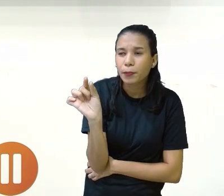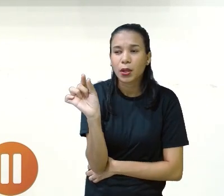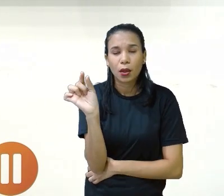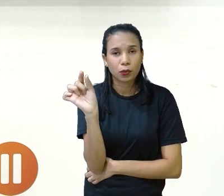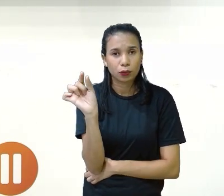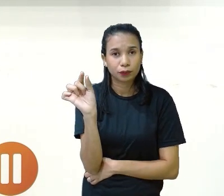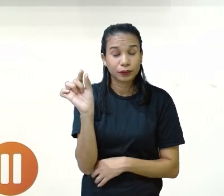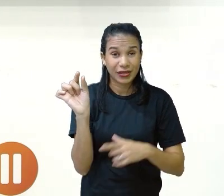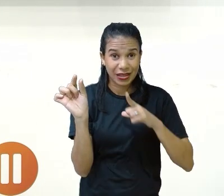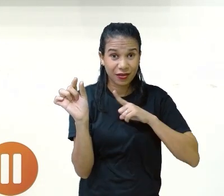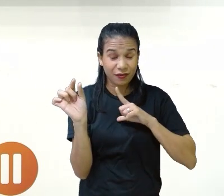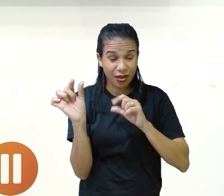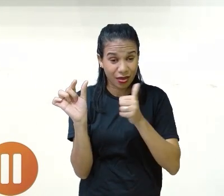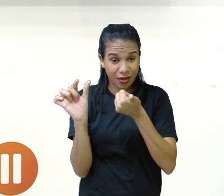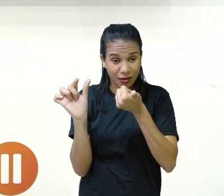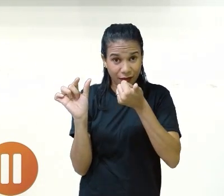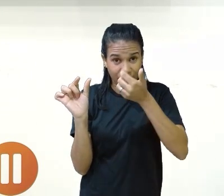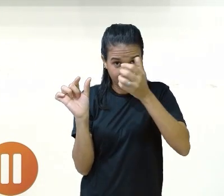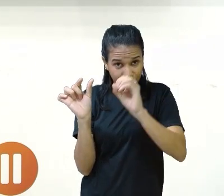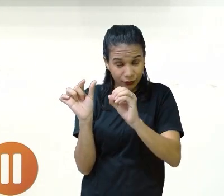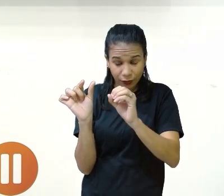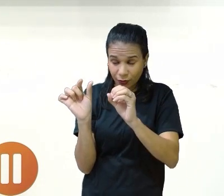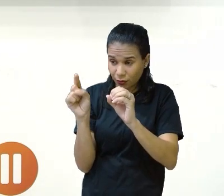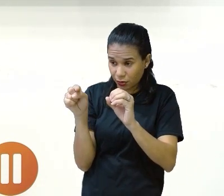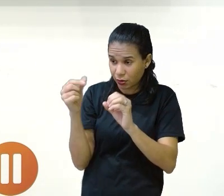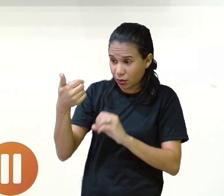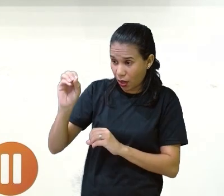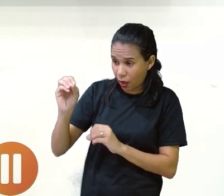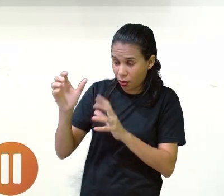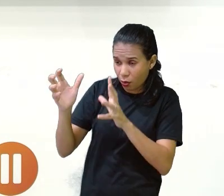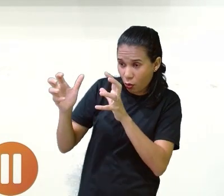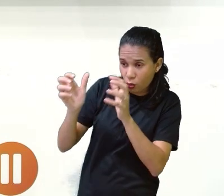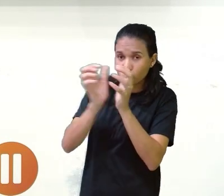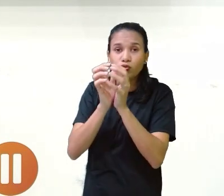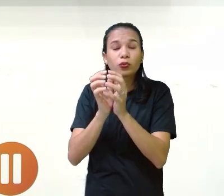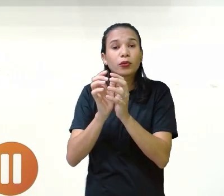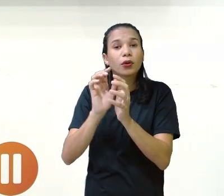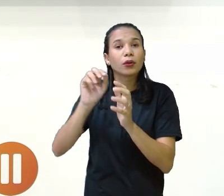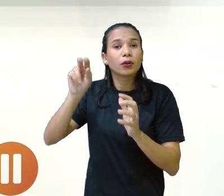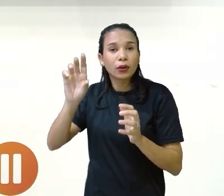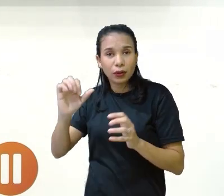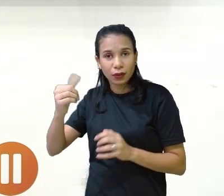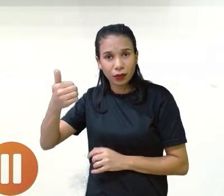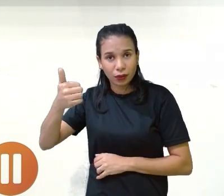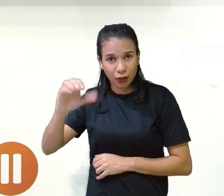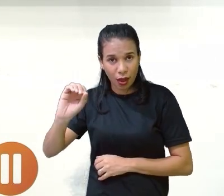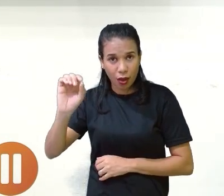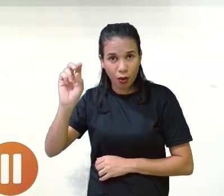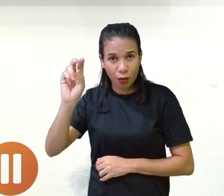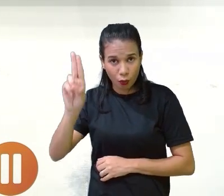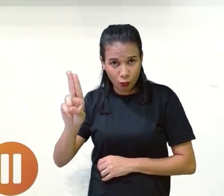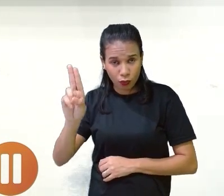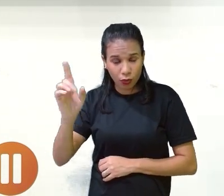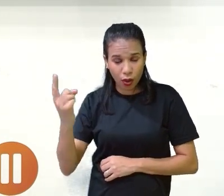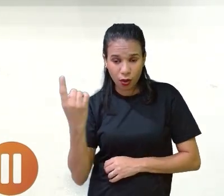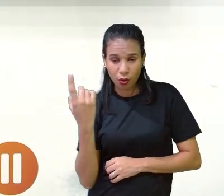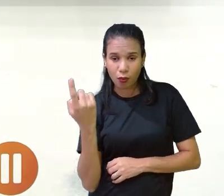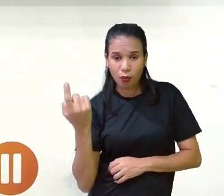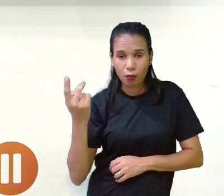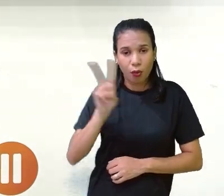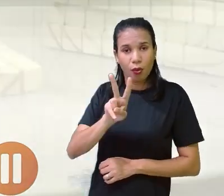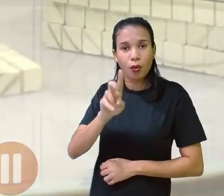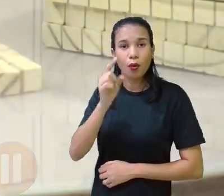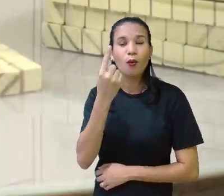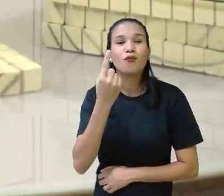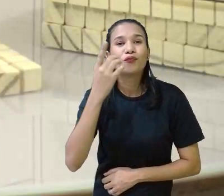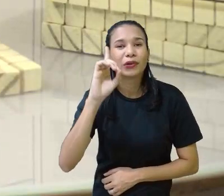Se eu tiver 10 quadradinhos como esse, eu vou ter uma dezena. Se